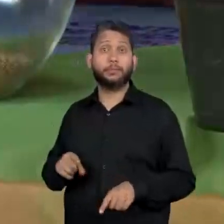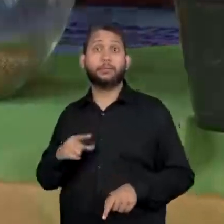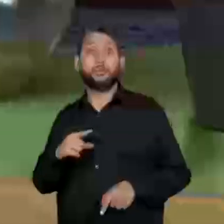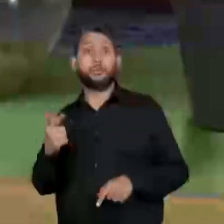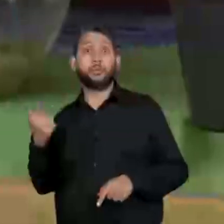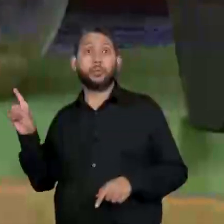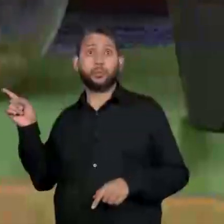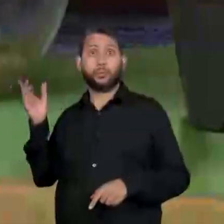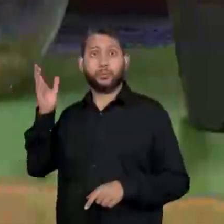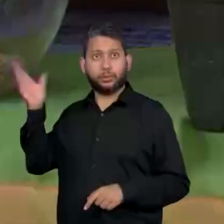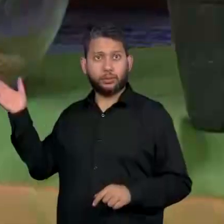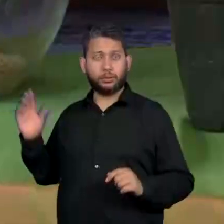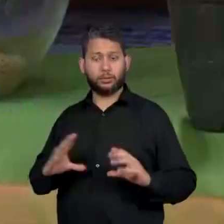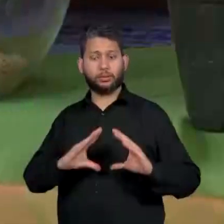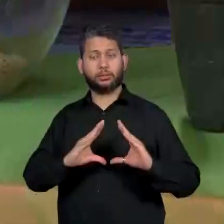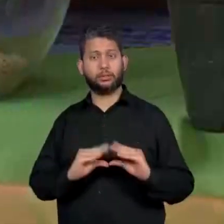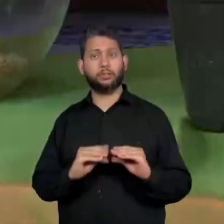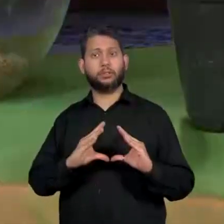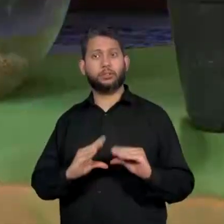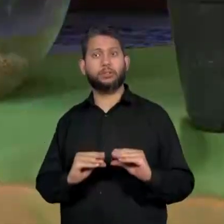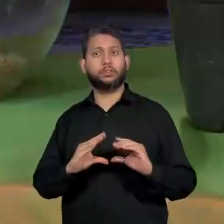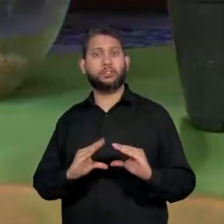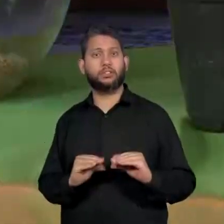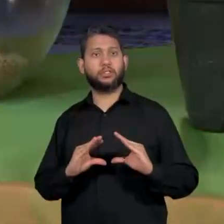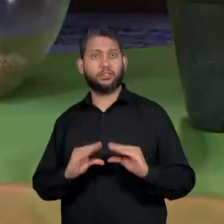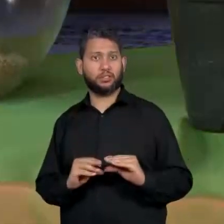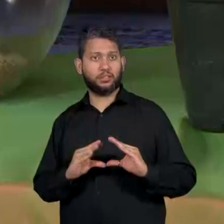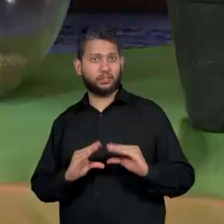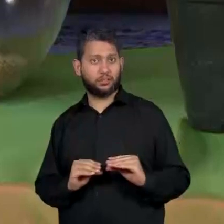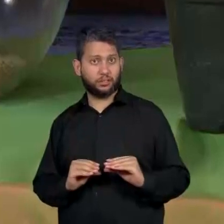também, olha lá, o solo